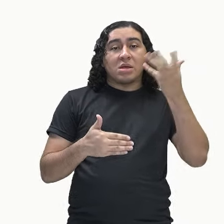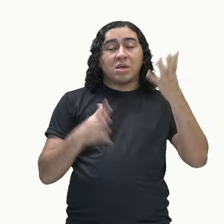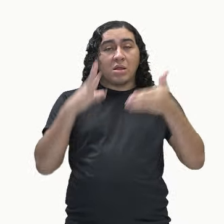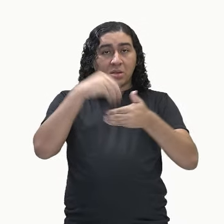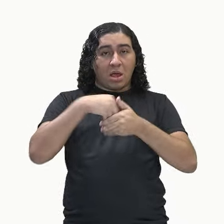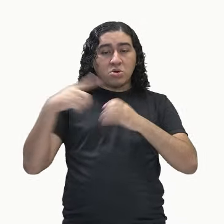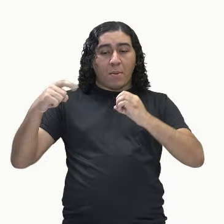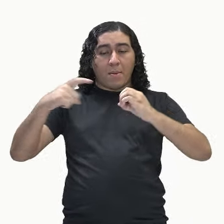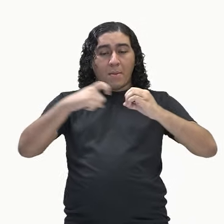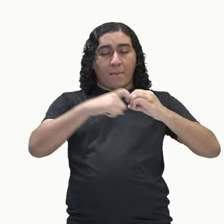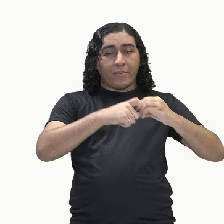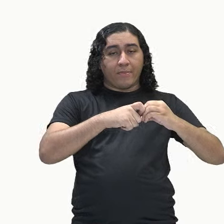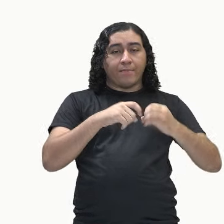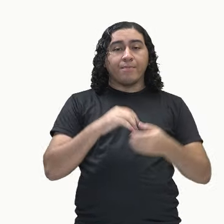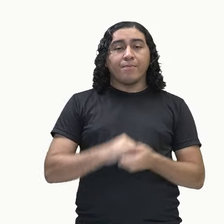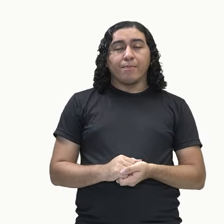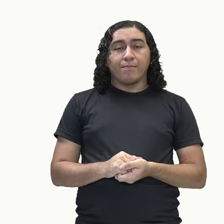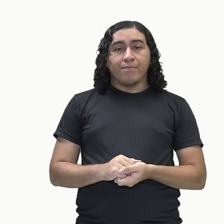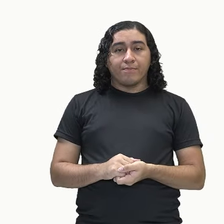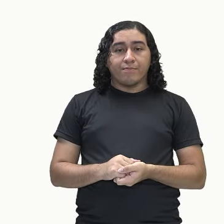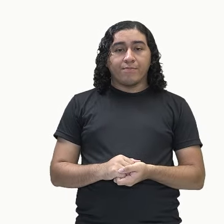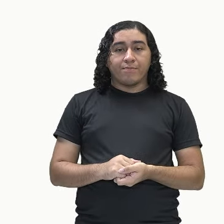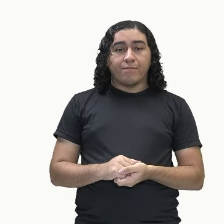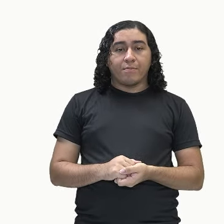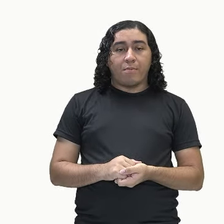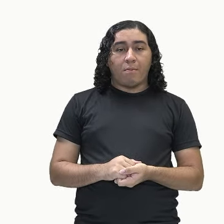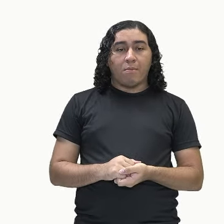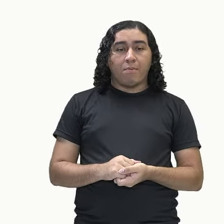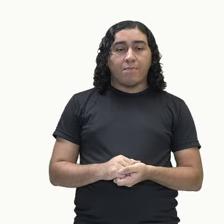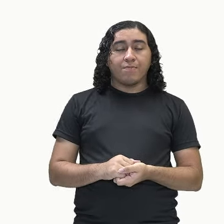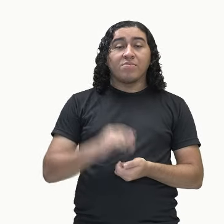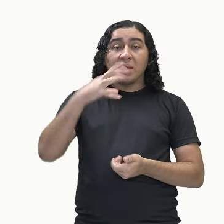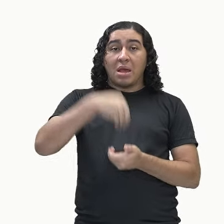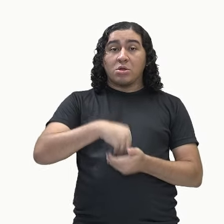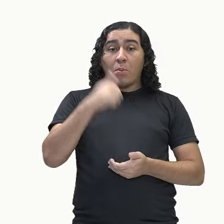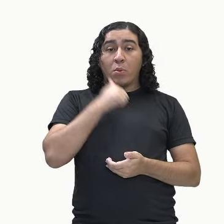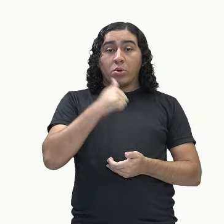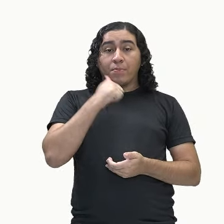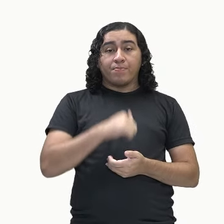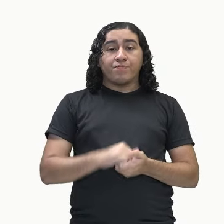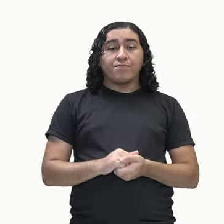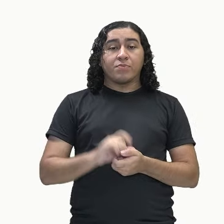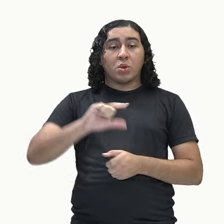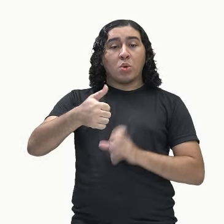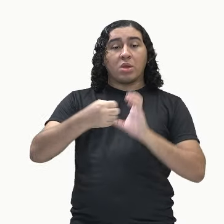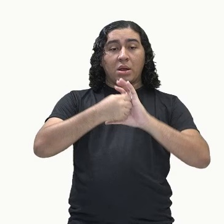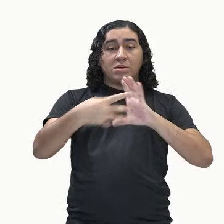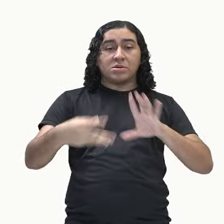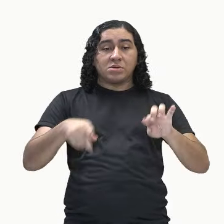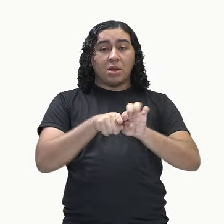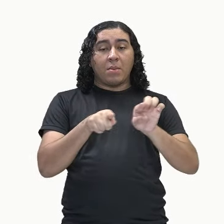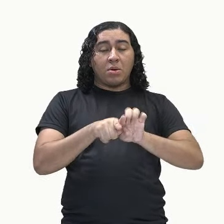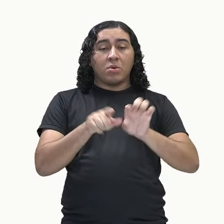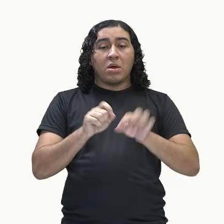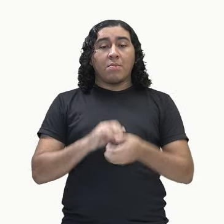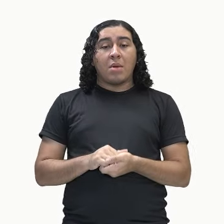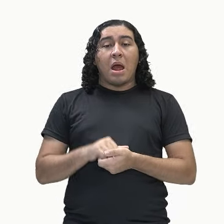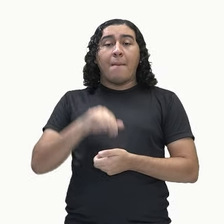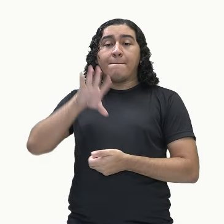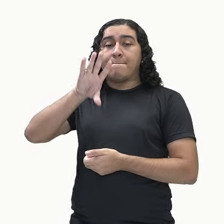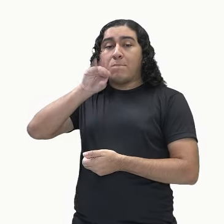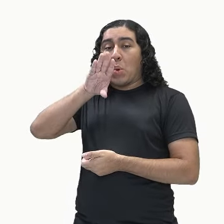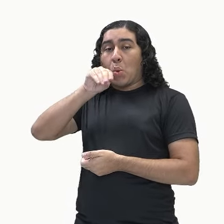Então ele acontece dentro da fêmea. Uma outra característica que define ali os cartilaginosos é a boca.